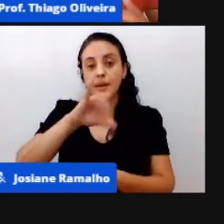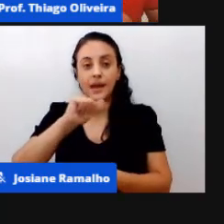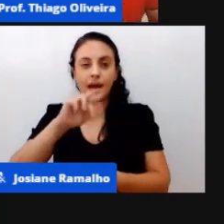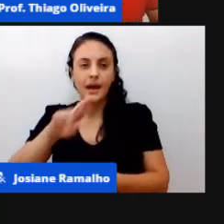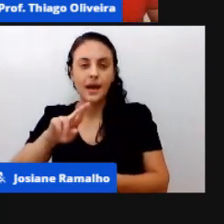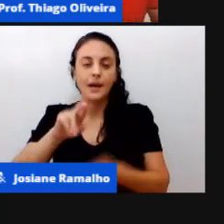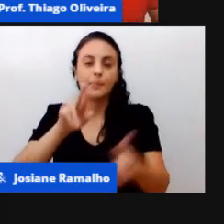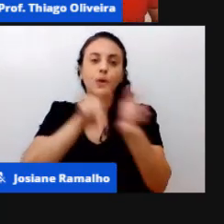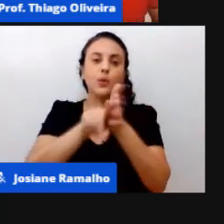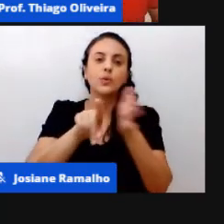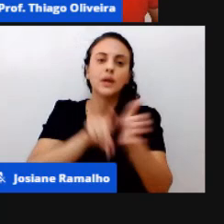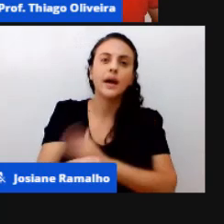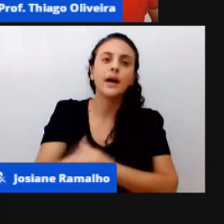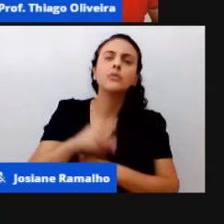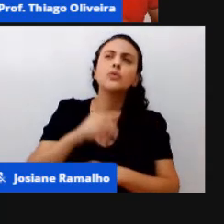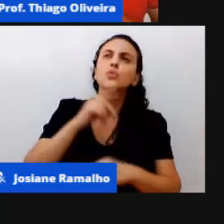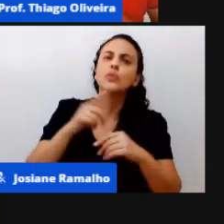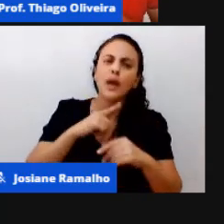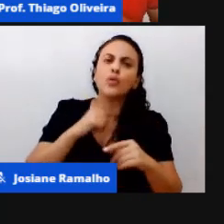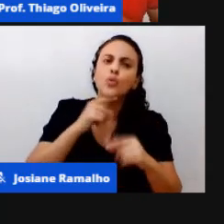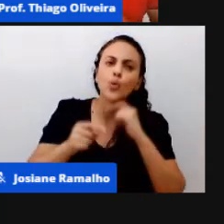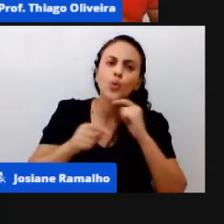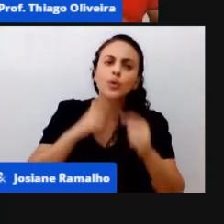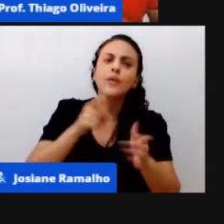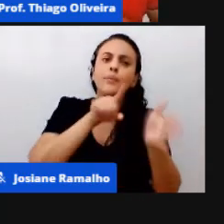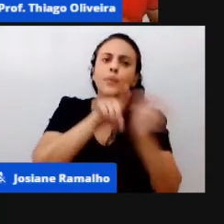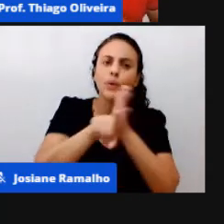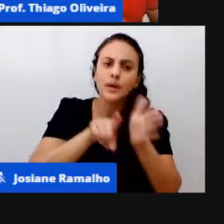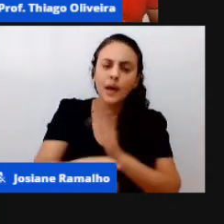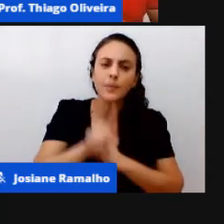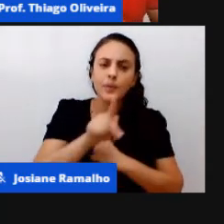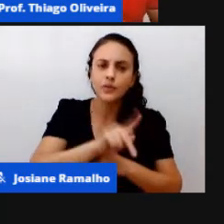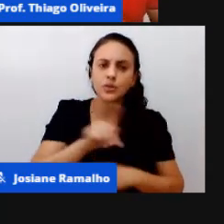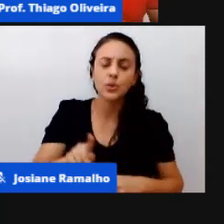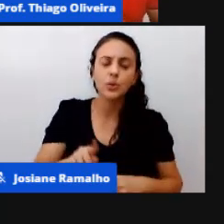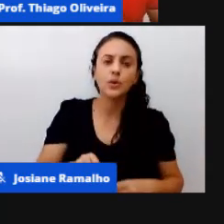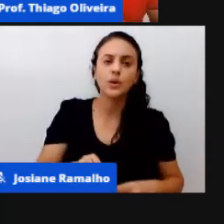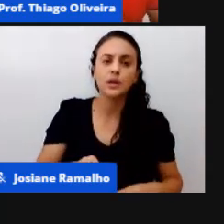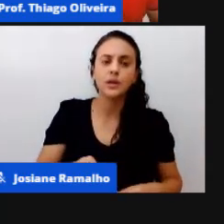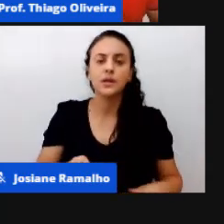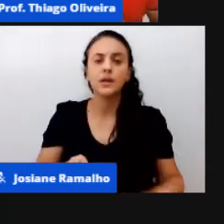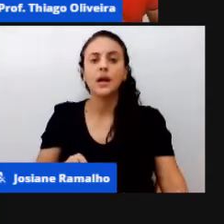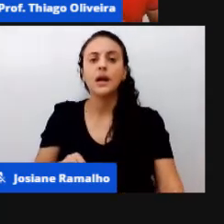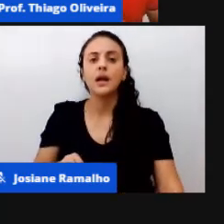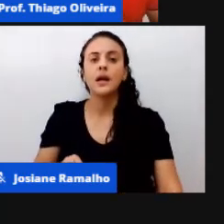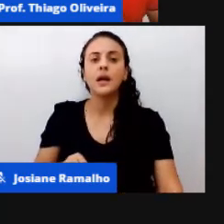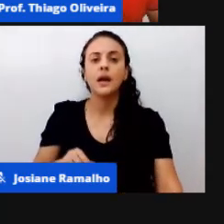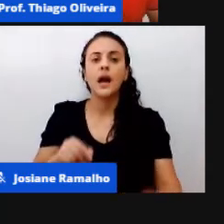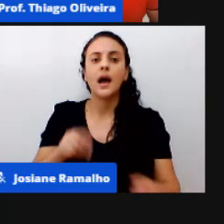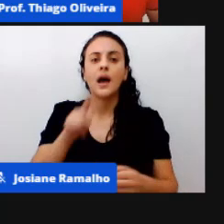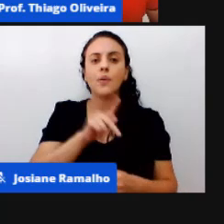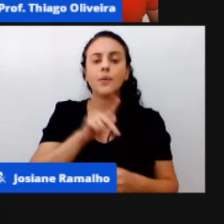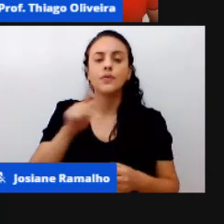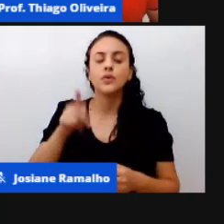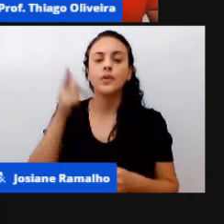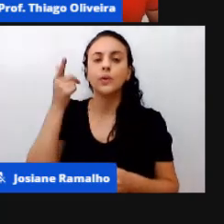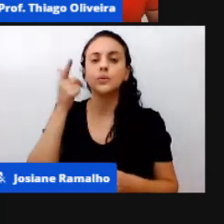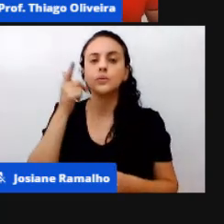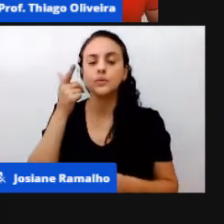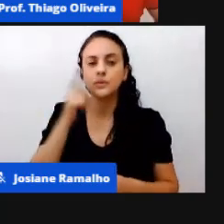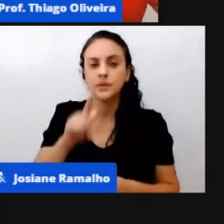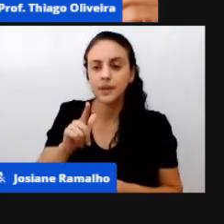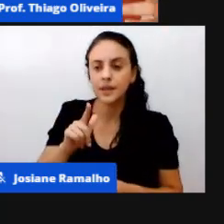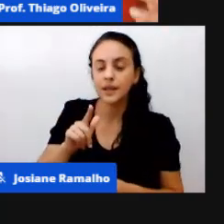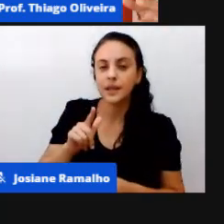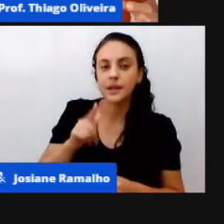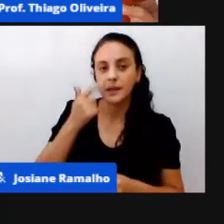arestrar. E o professor consegue, por meio de atividades diferenciadas, em equipes,